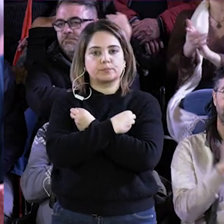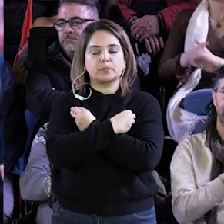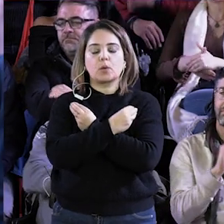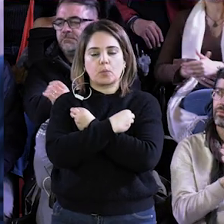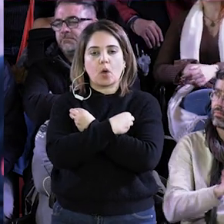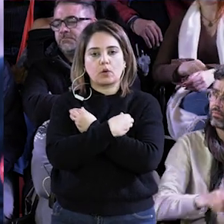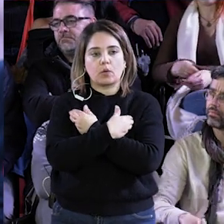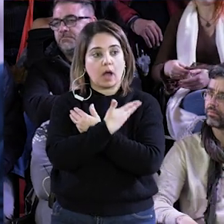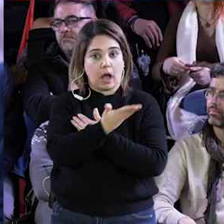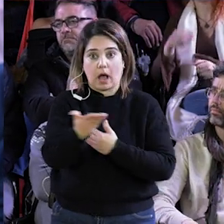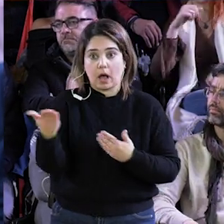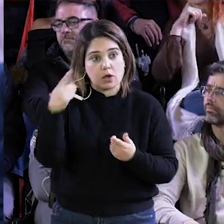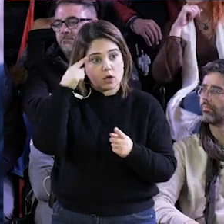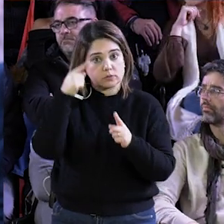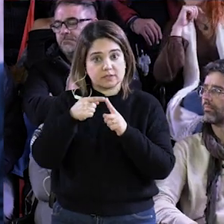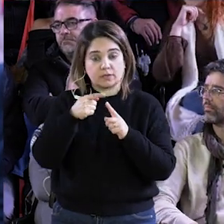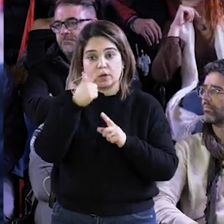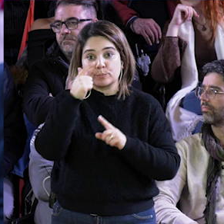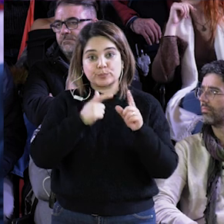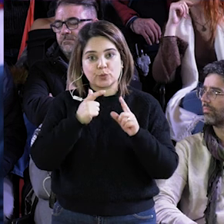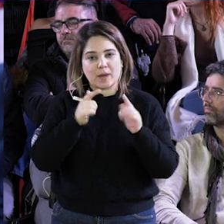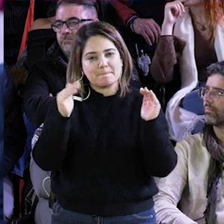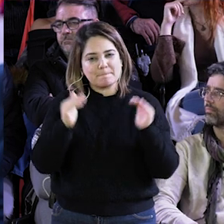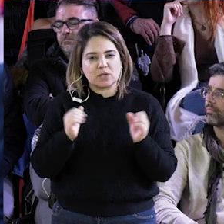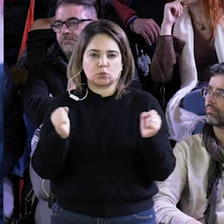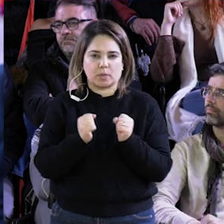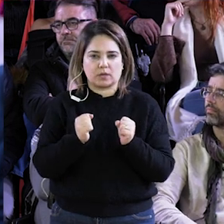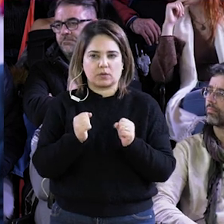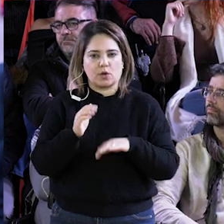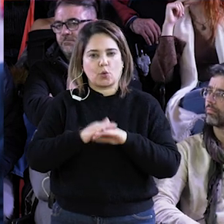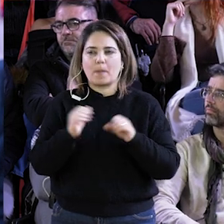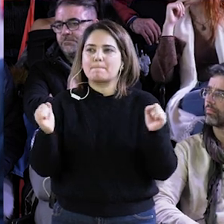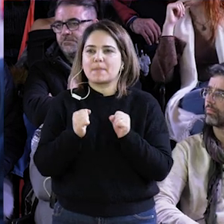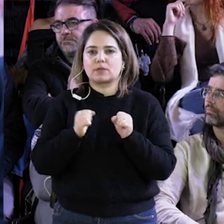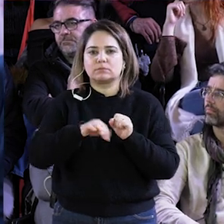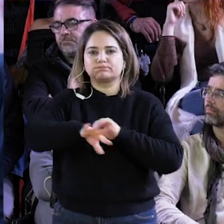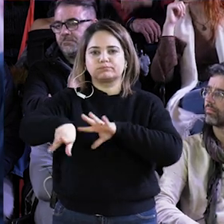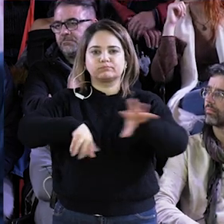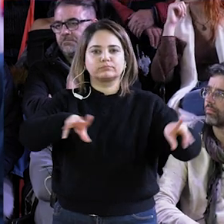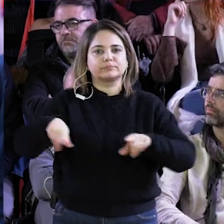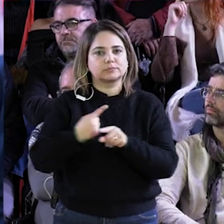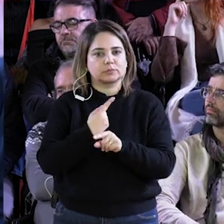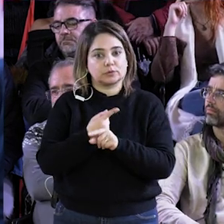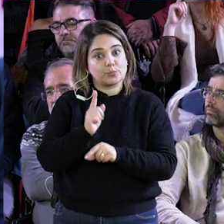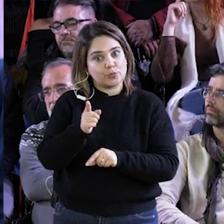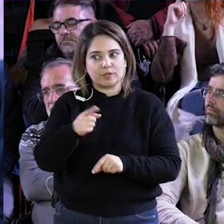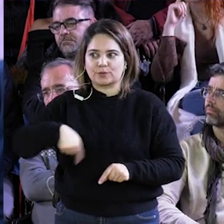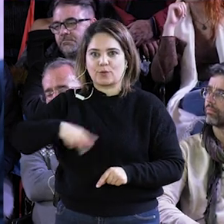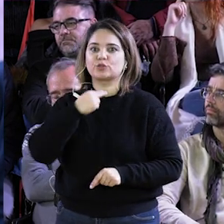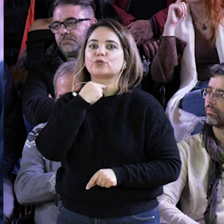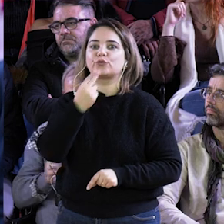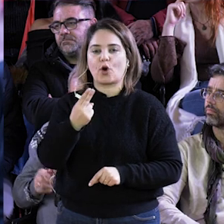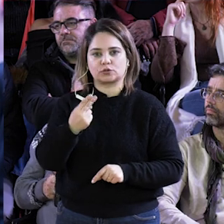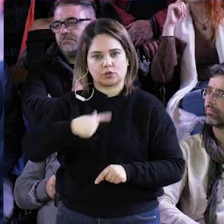O Bloco existe para que menos gente tenha medo e para que o medo não tenha tudo. É para isso que pode servir termos voz,